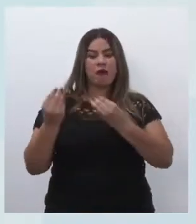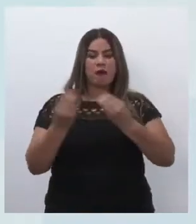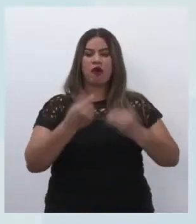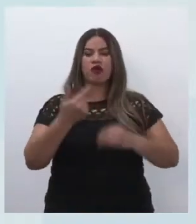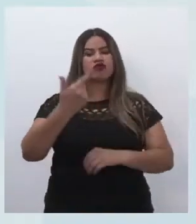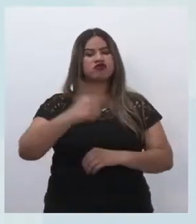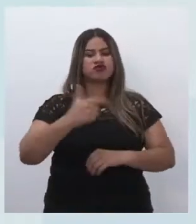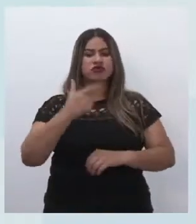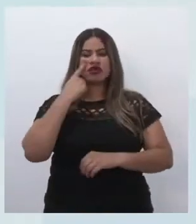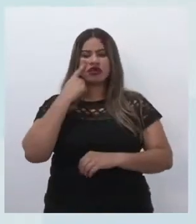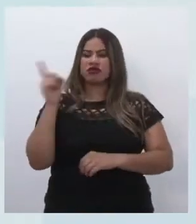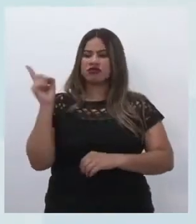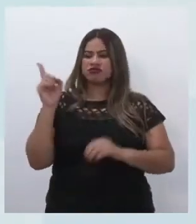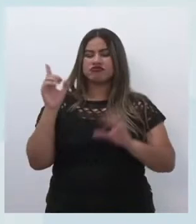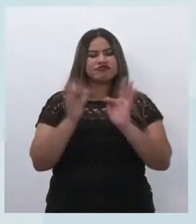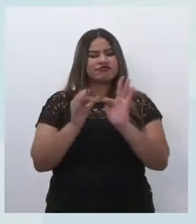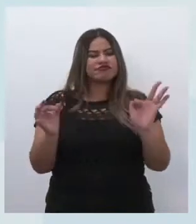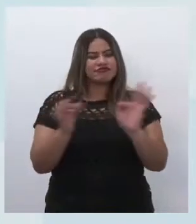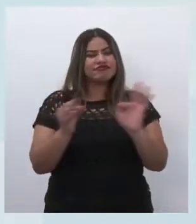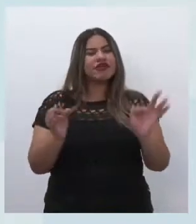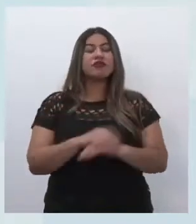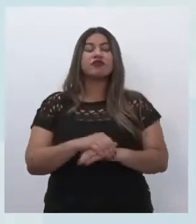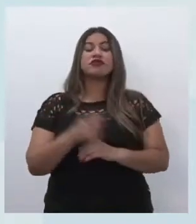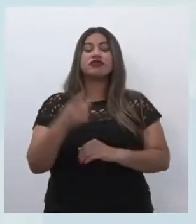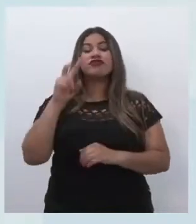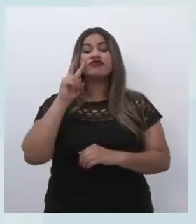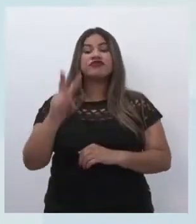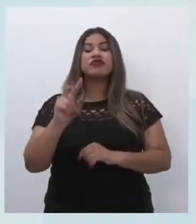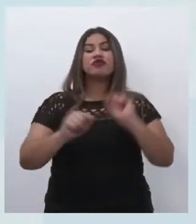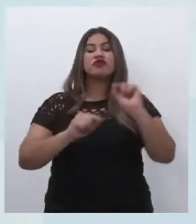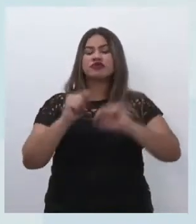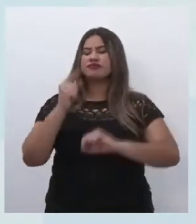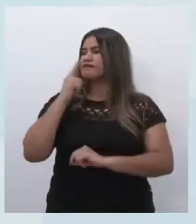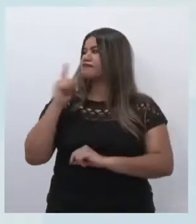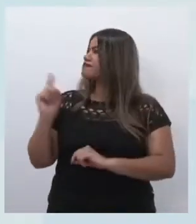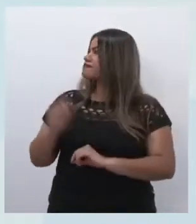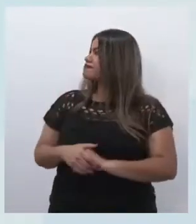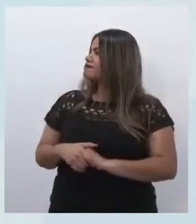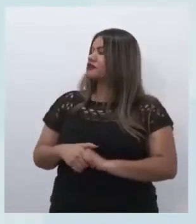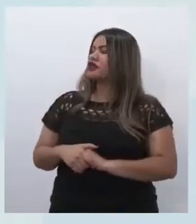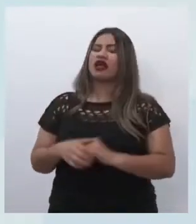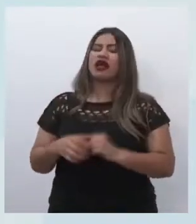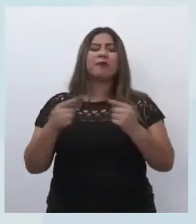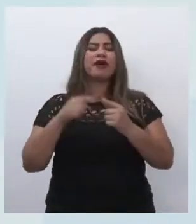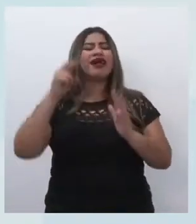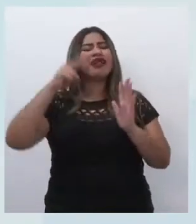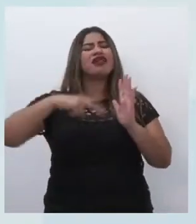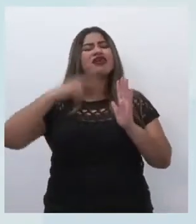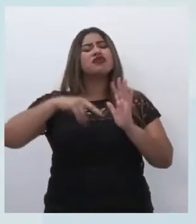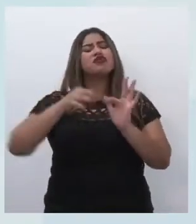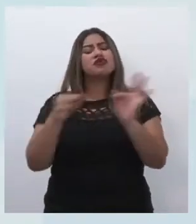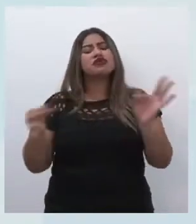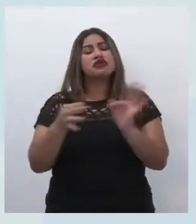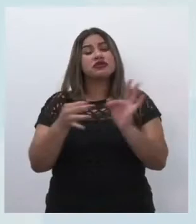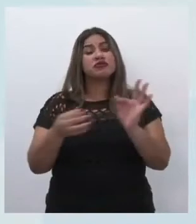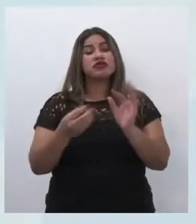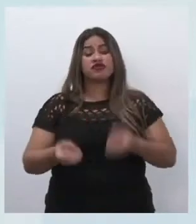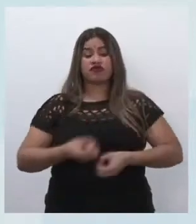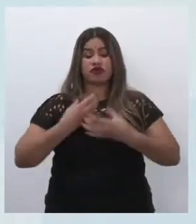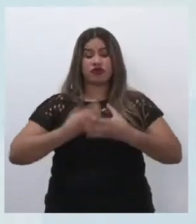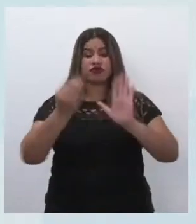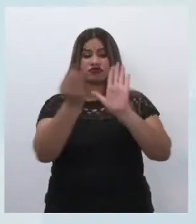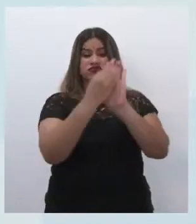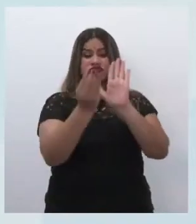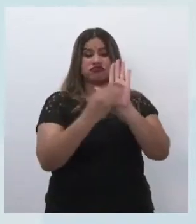infográfico completo. E aí a gente vai ver o seguinte, que a proposta é uma leitura simples e o registro dos dados usando